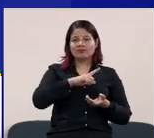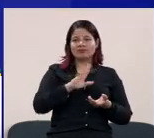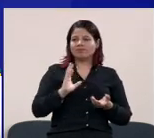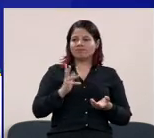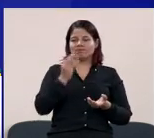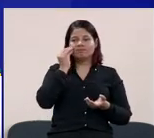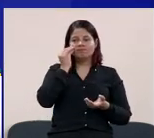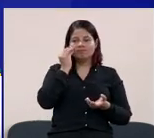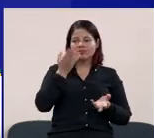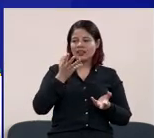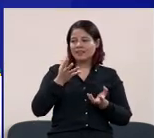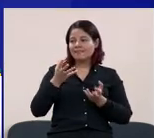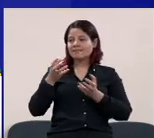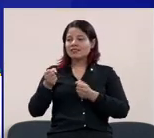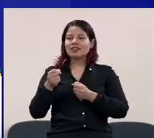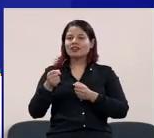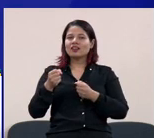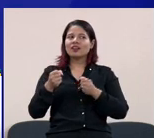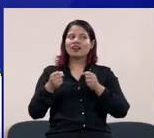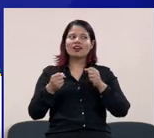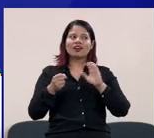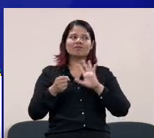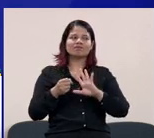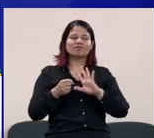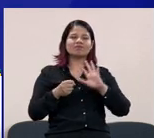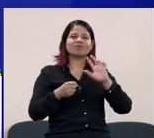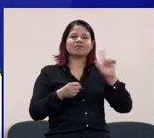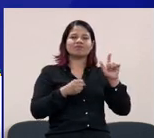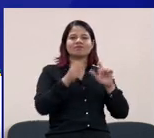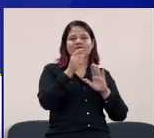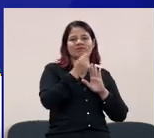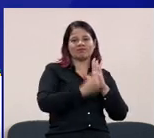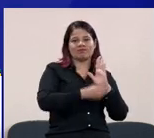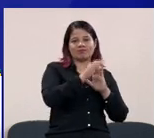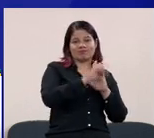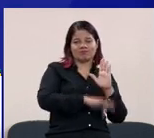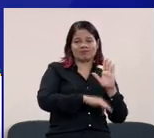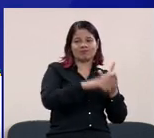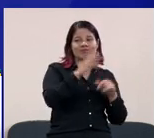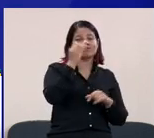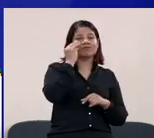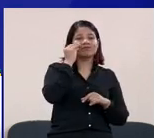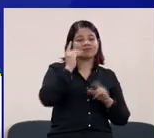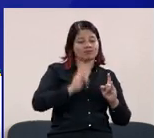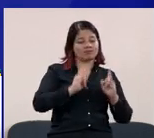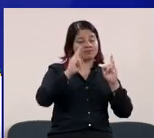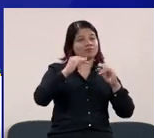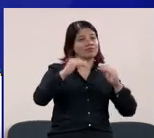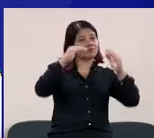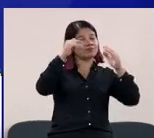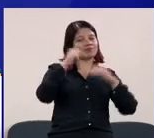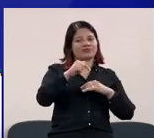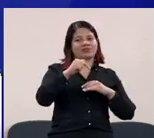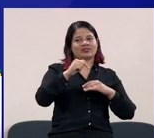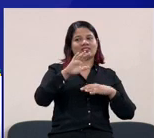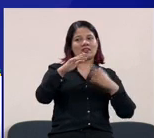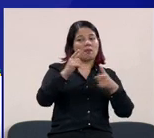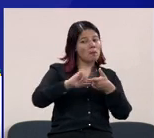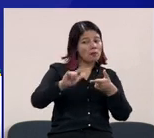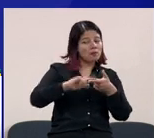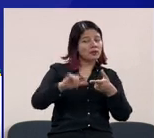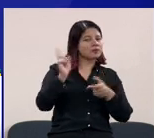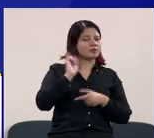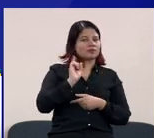arriscar perder esse recurso de bancada. Por isso, a gente partiu para a ideia de verticalização, que é uma ideia que não será prejudicada